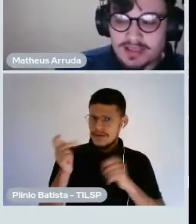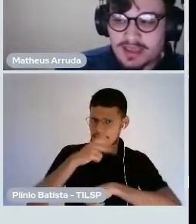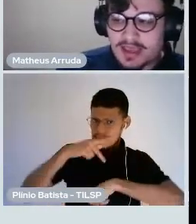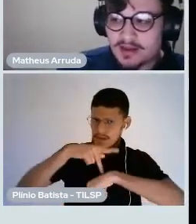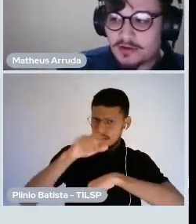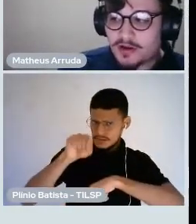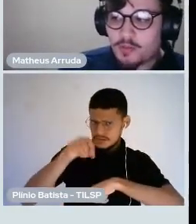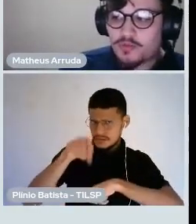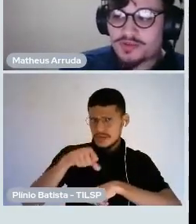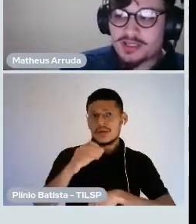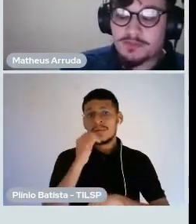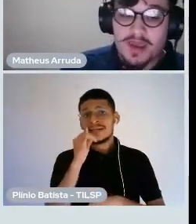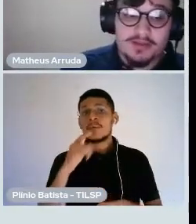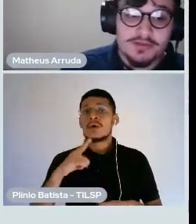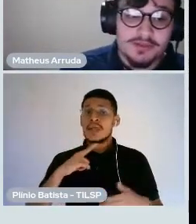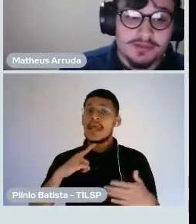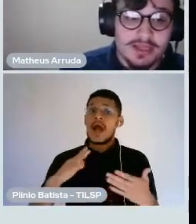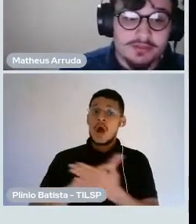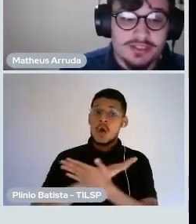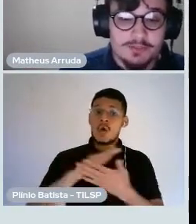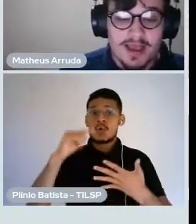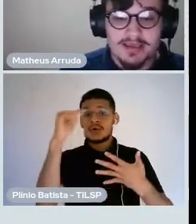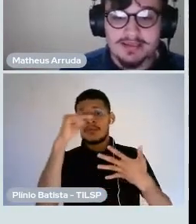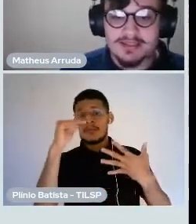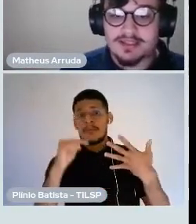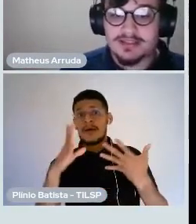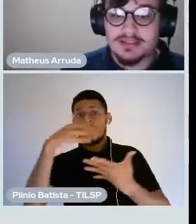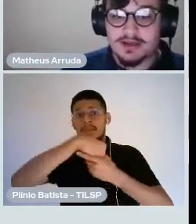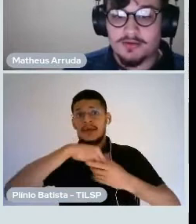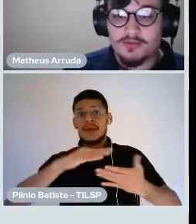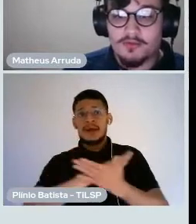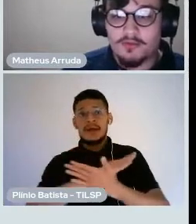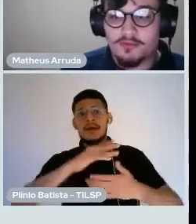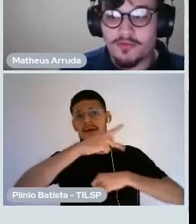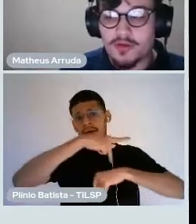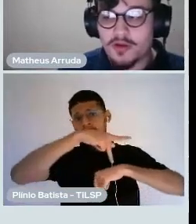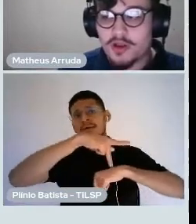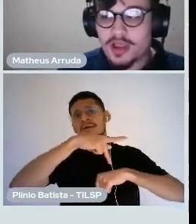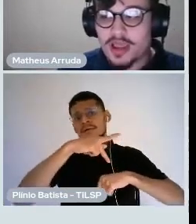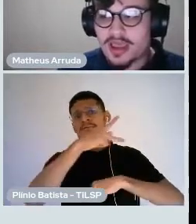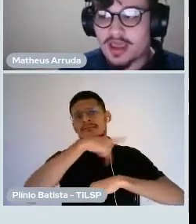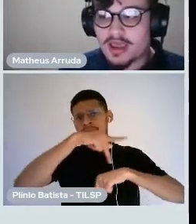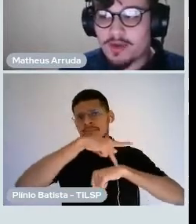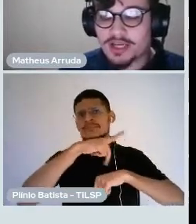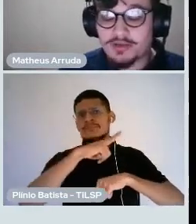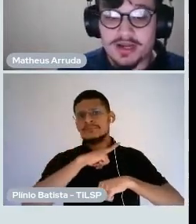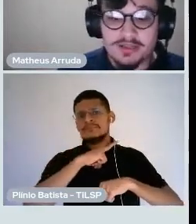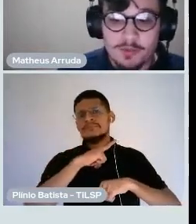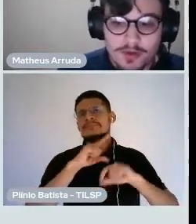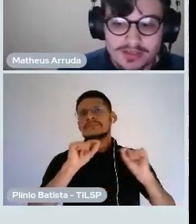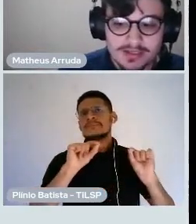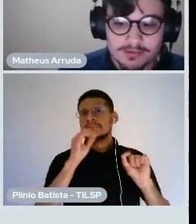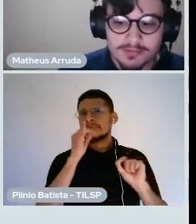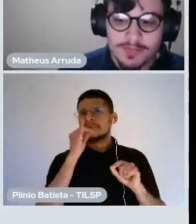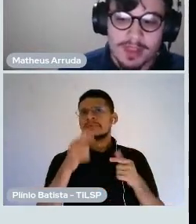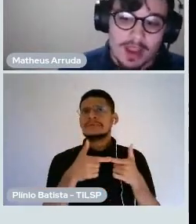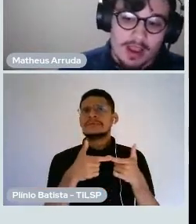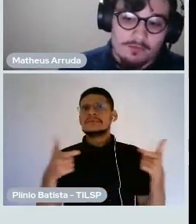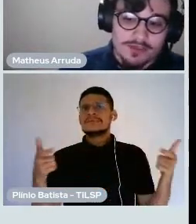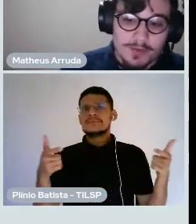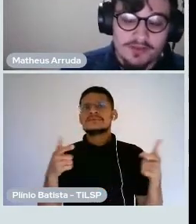Você vai ter, querendo ou não, muitos aspectos dentro desses países que estão com uma questão grande de